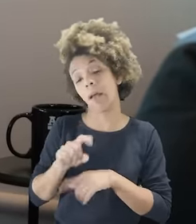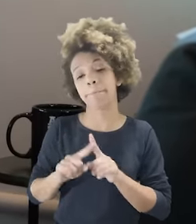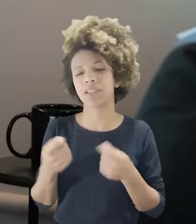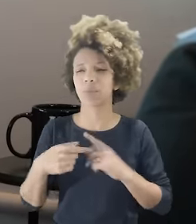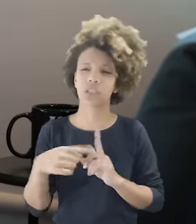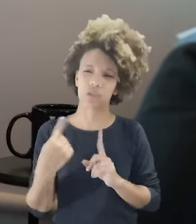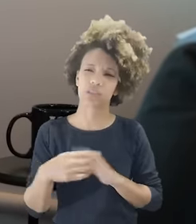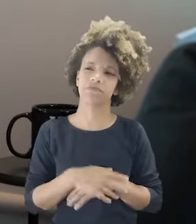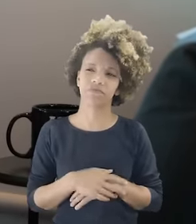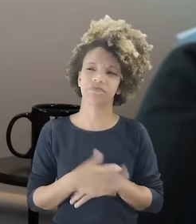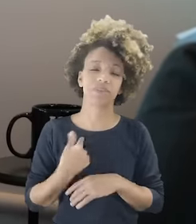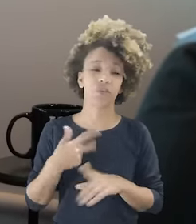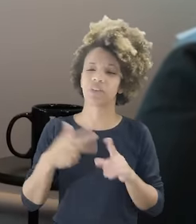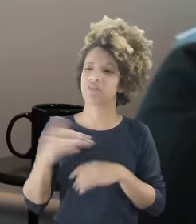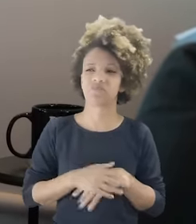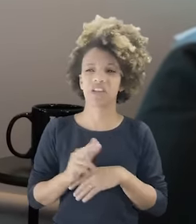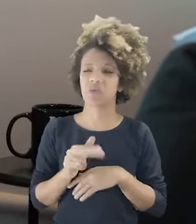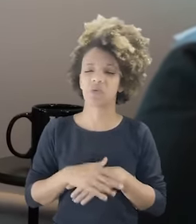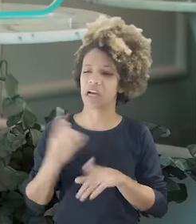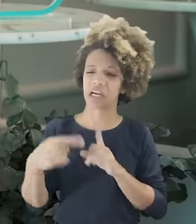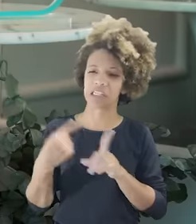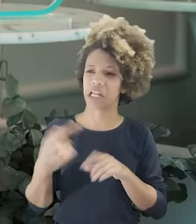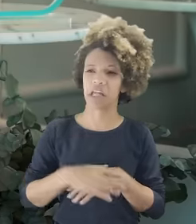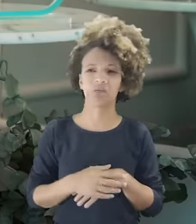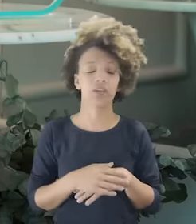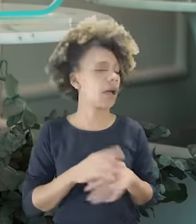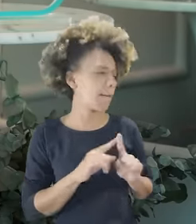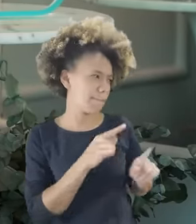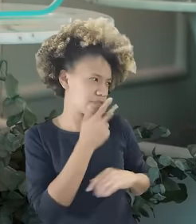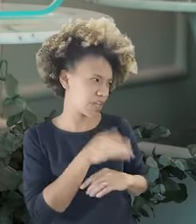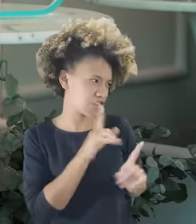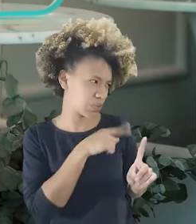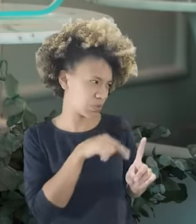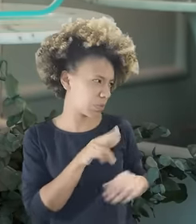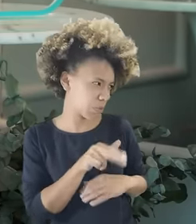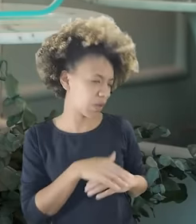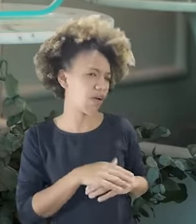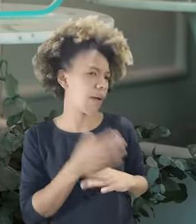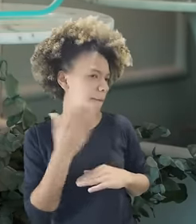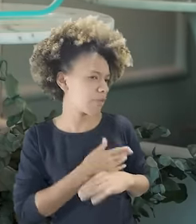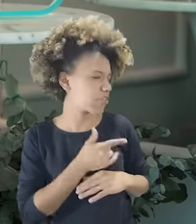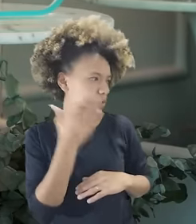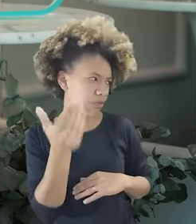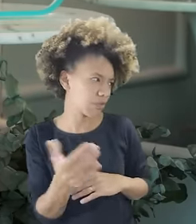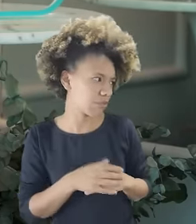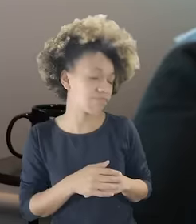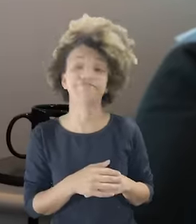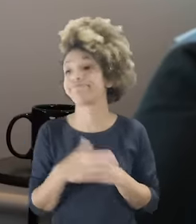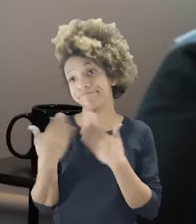de um cancelamento mesmo então Invicta né não foi cancelada não foi processado Eu acho que o fato de você não ter cancelamento prova que você não tem